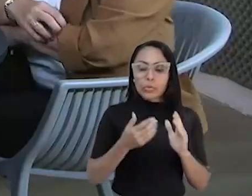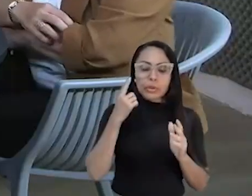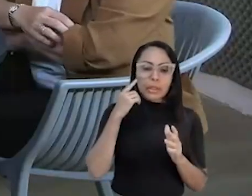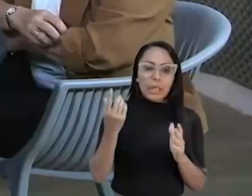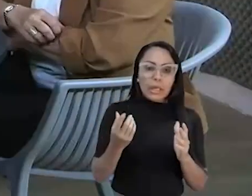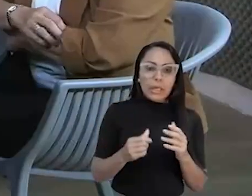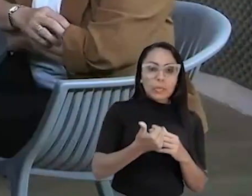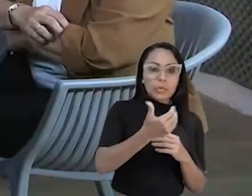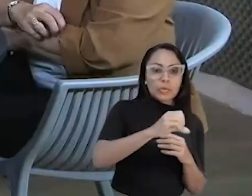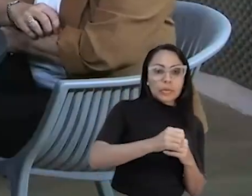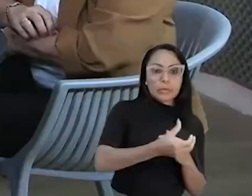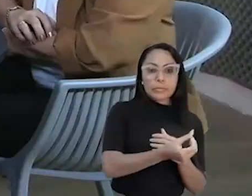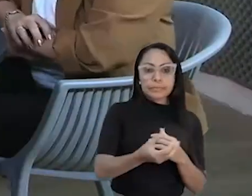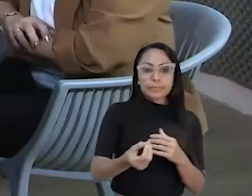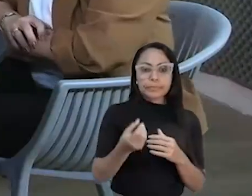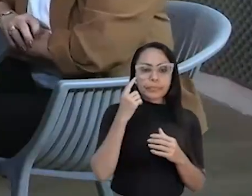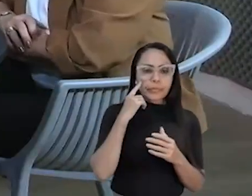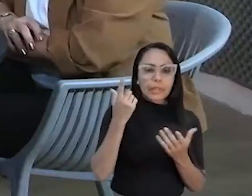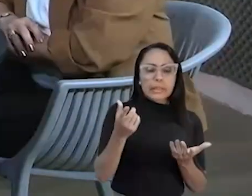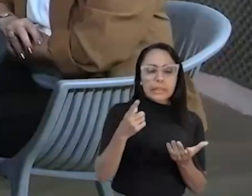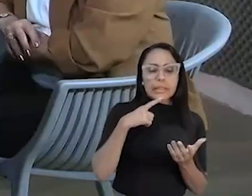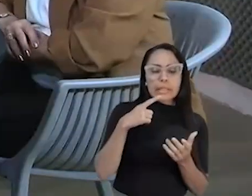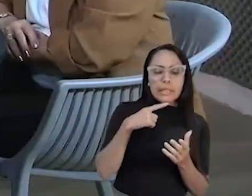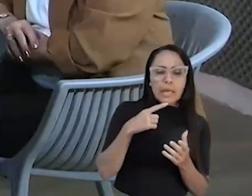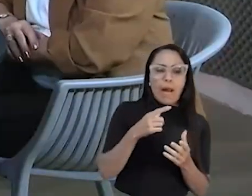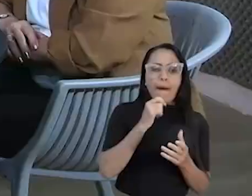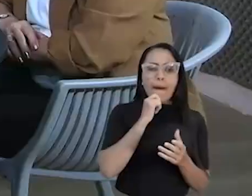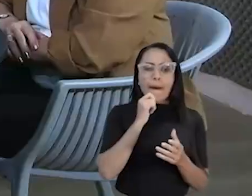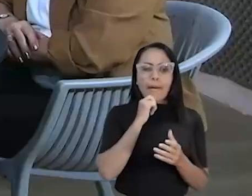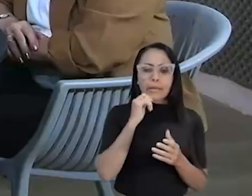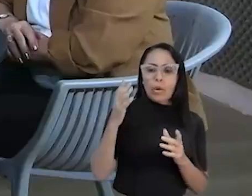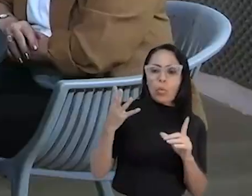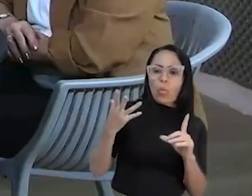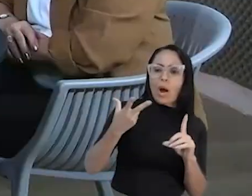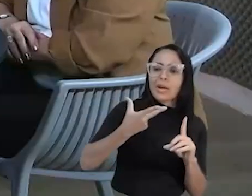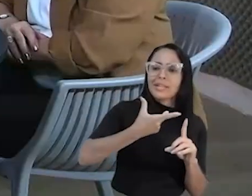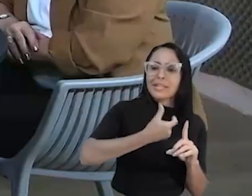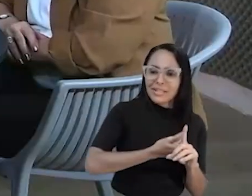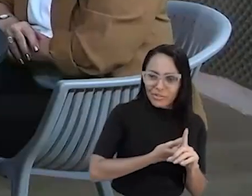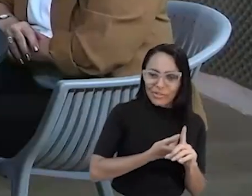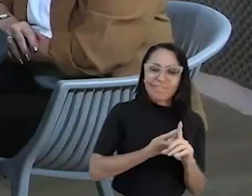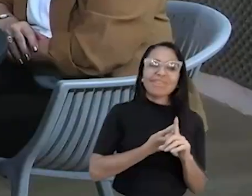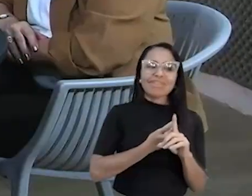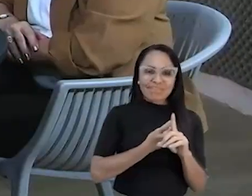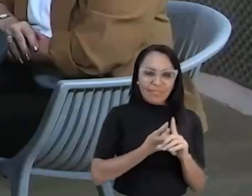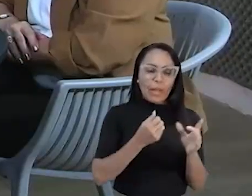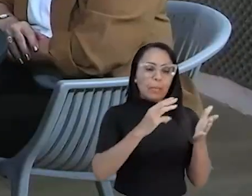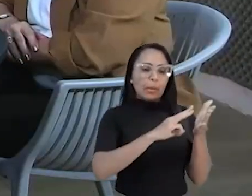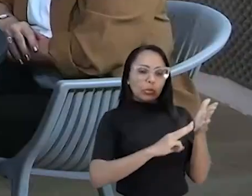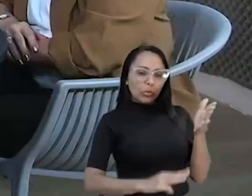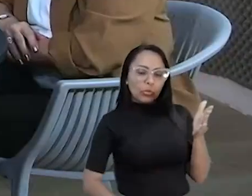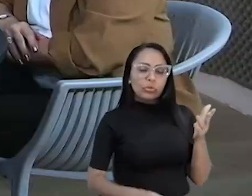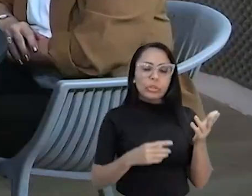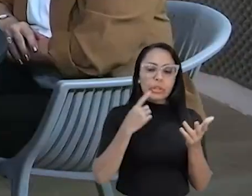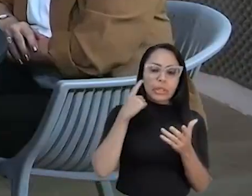de 60, ele tinha muito ainda o processo artístico no meio, que era uma metodologia que vinha de dentro para fora.